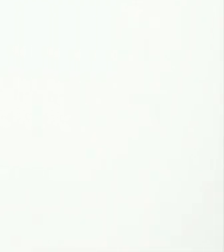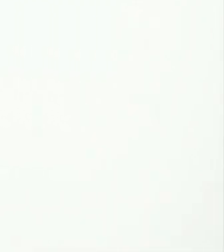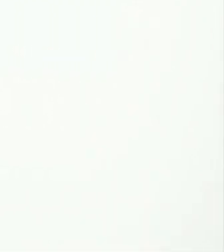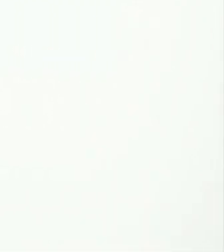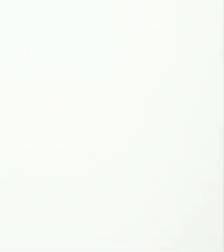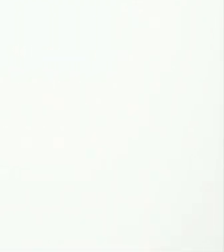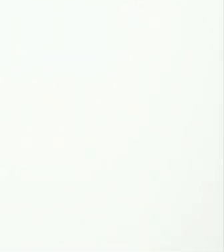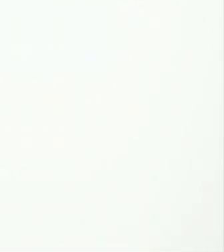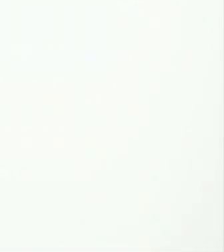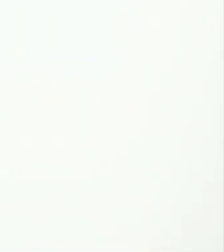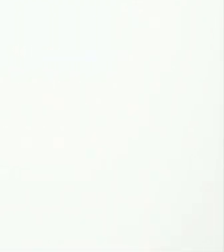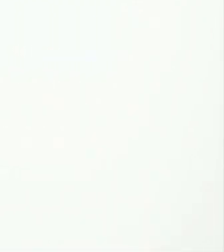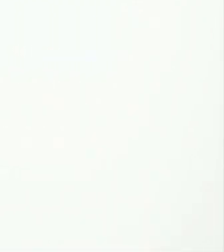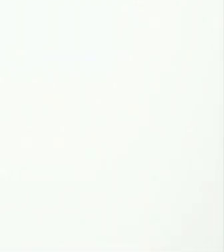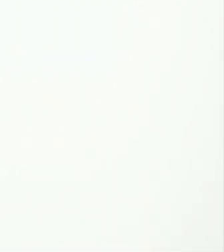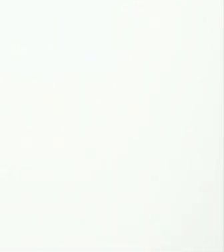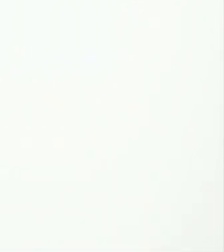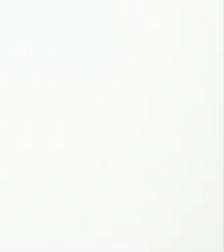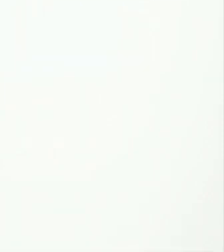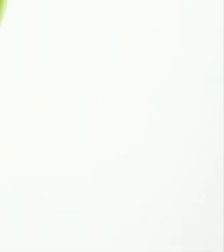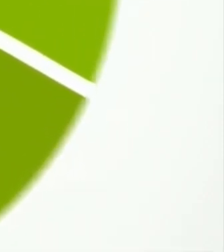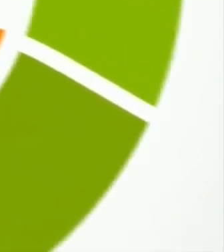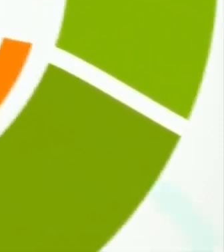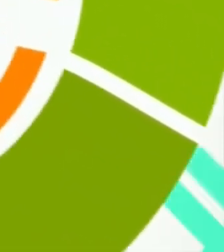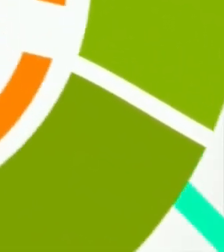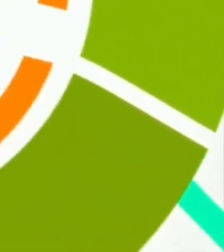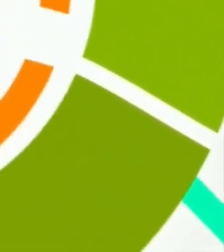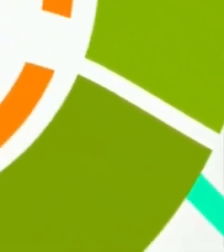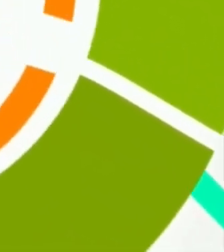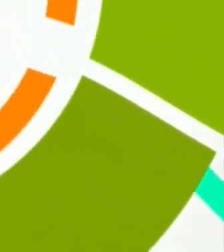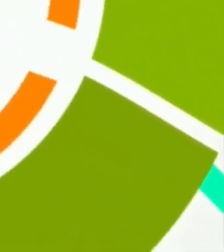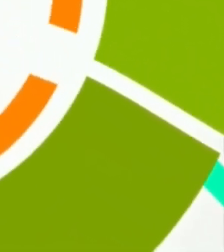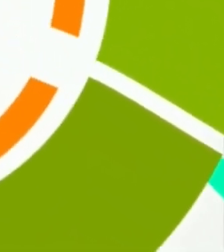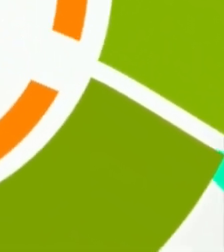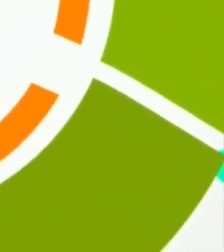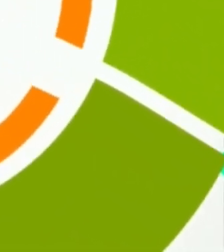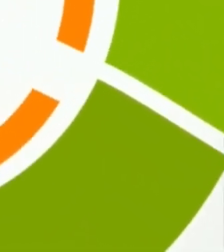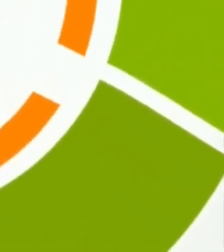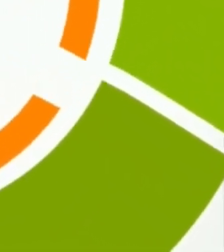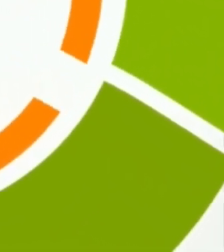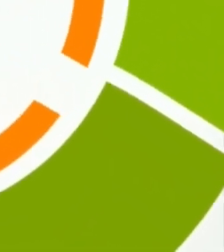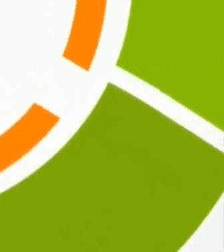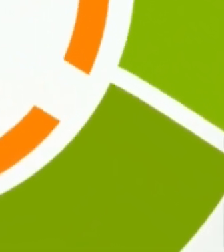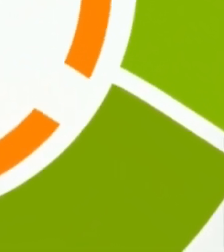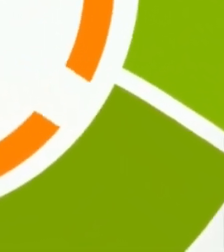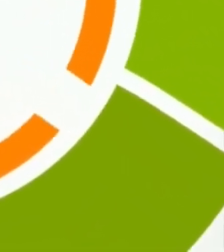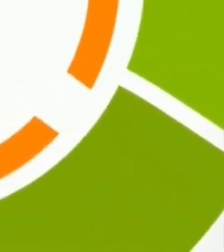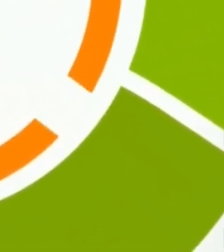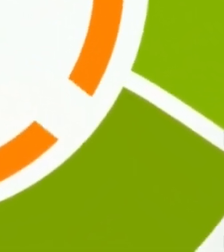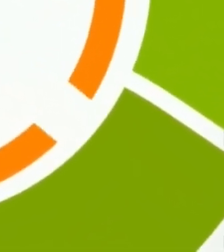turismo. O PIB do município está dividido da seguinte forma: 55% estão relacionados à administração